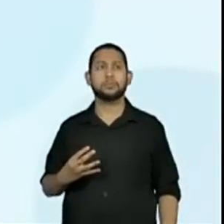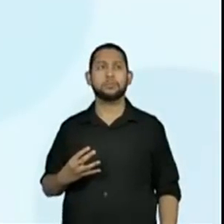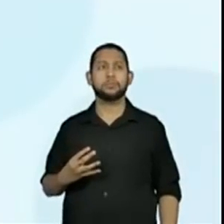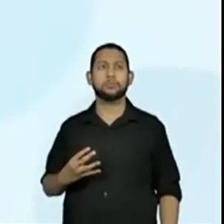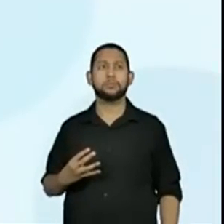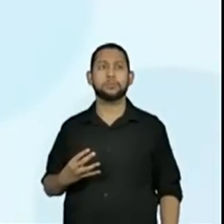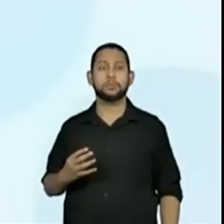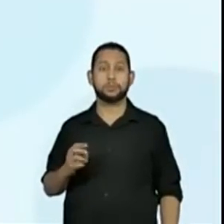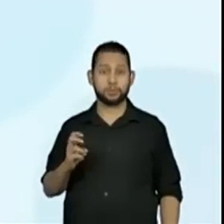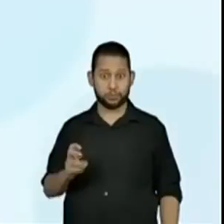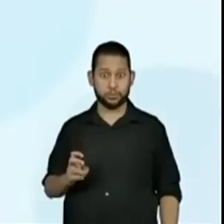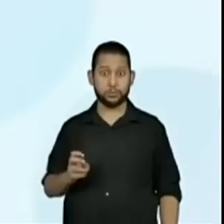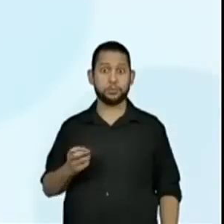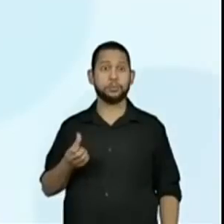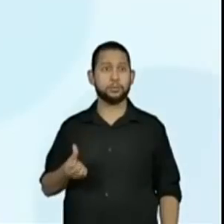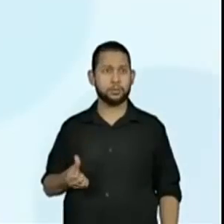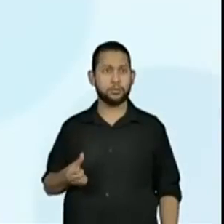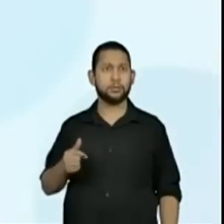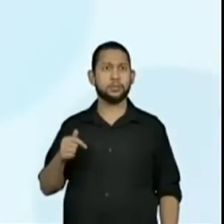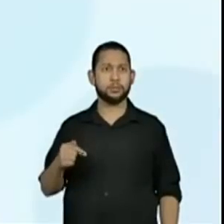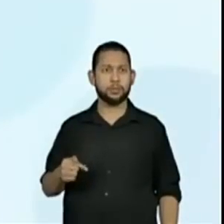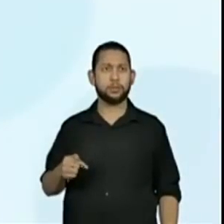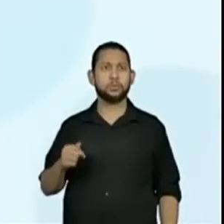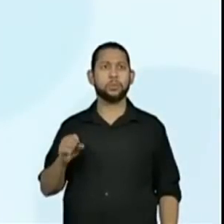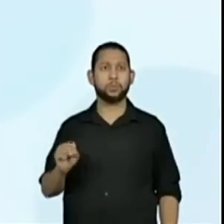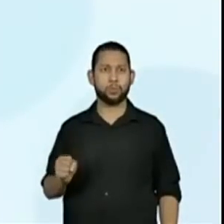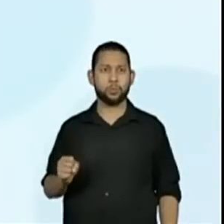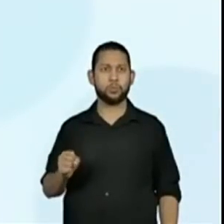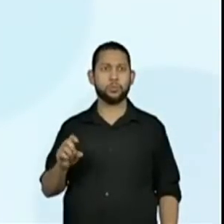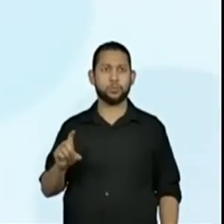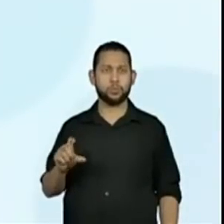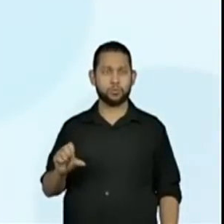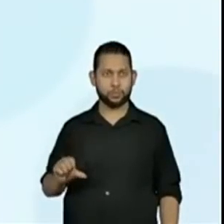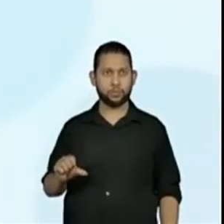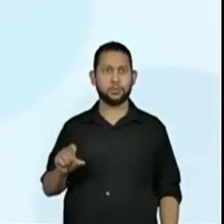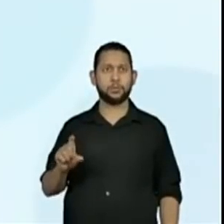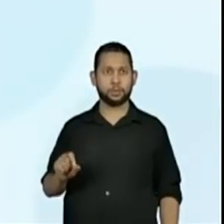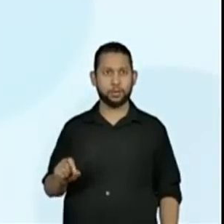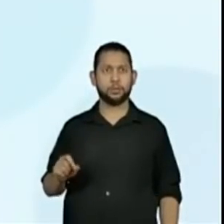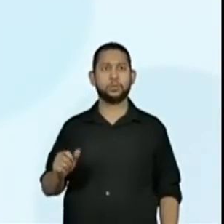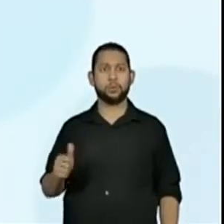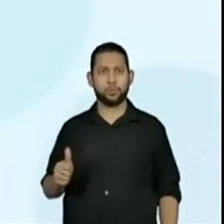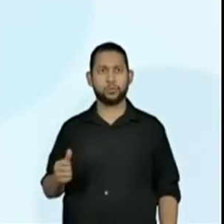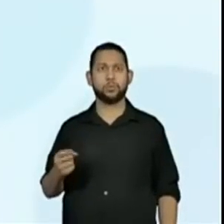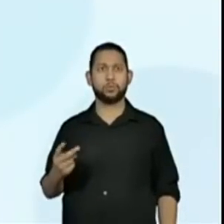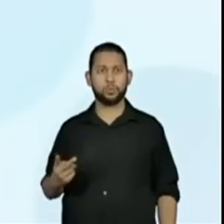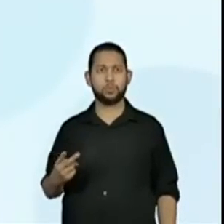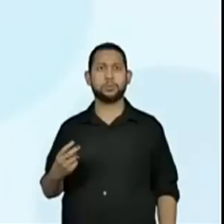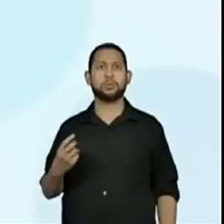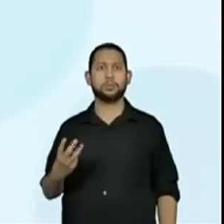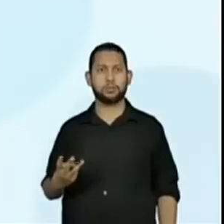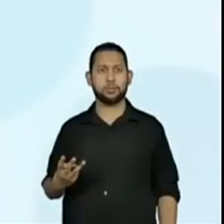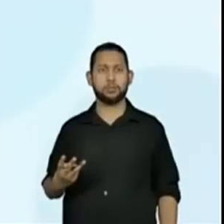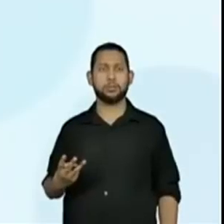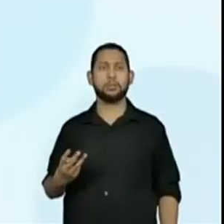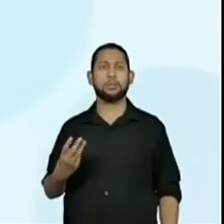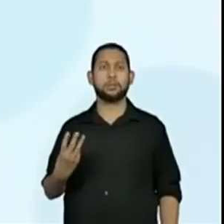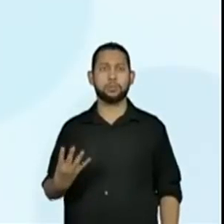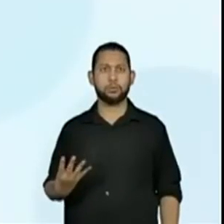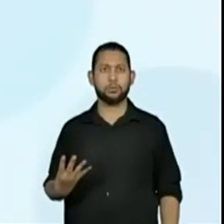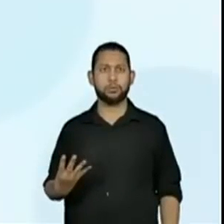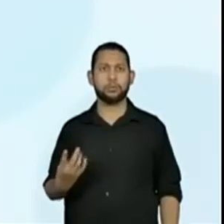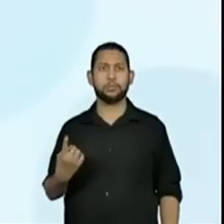4 5 6 7 8 9 10 11 12 13